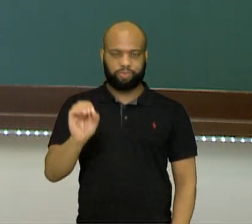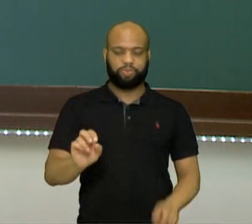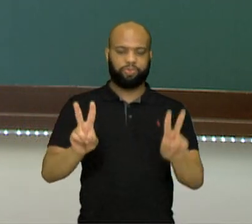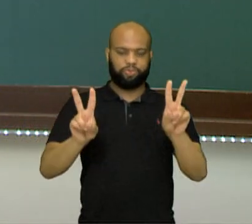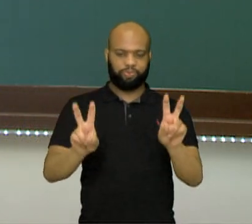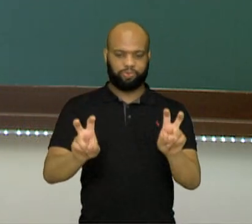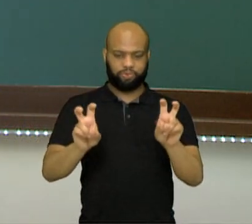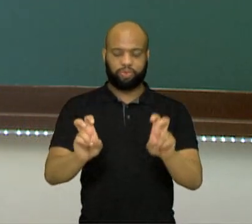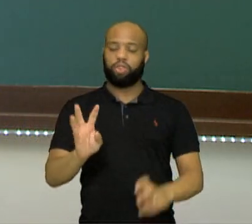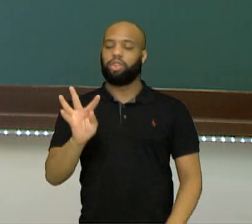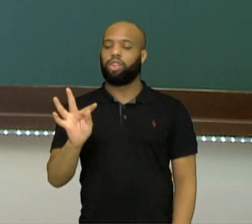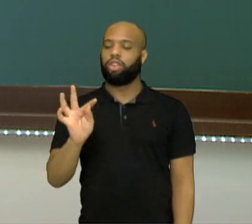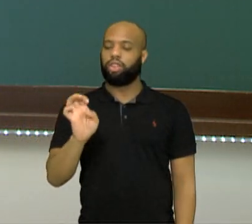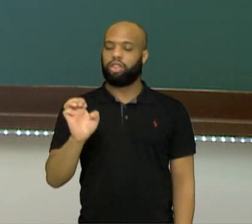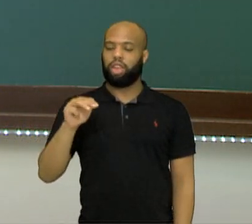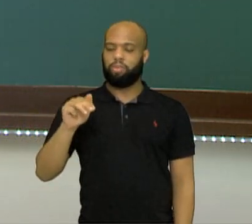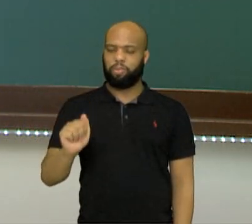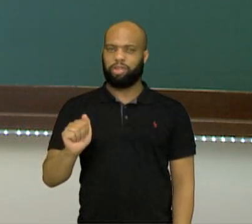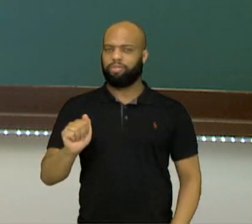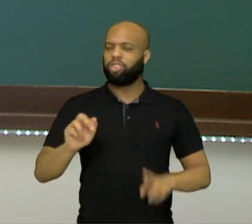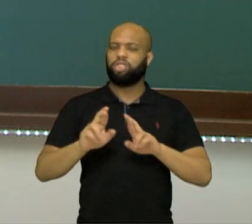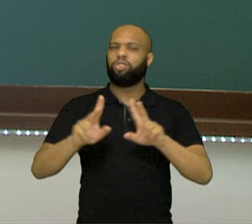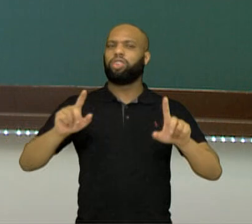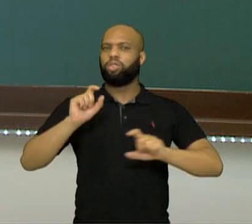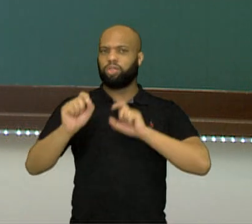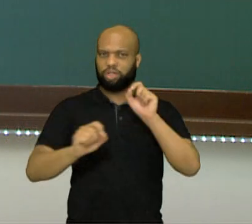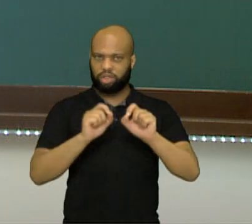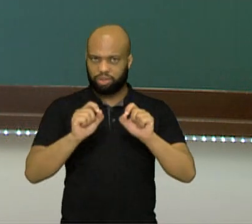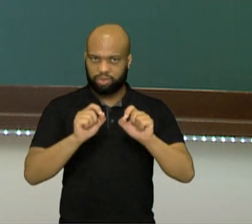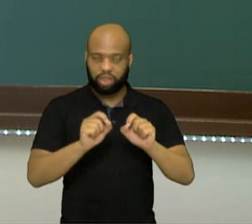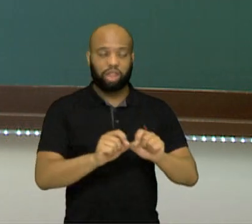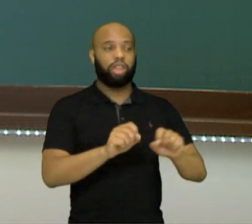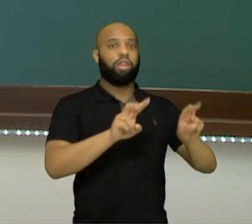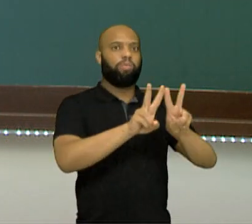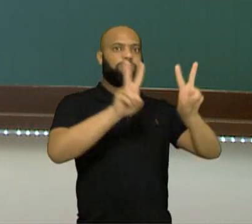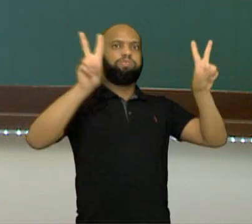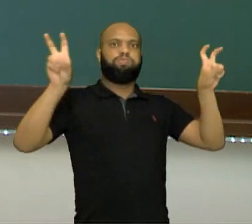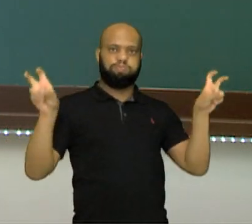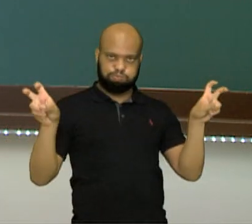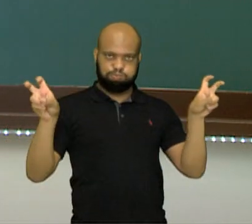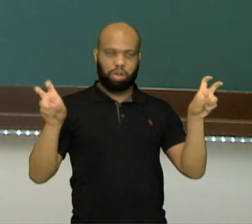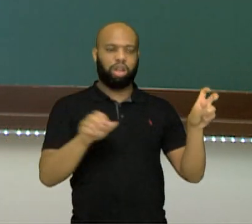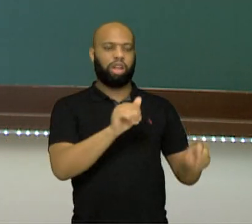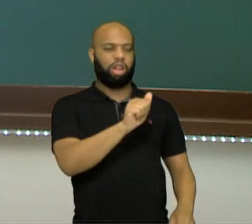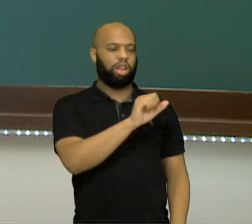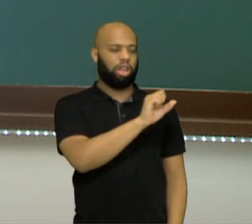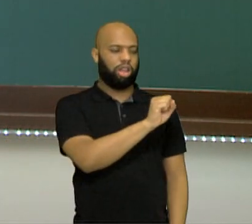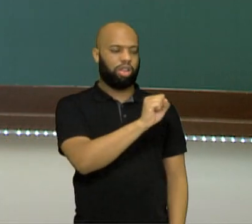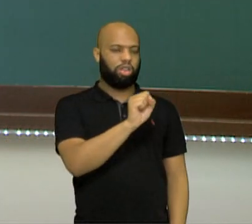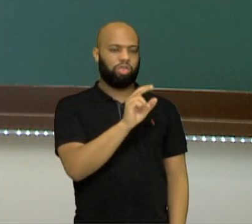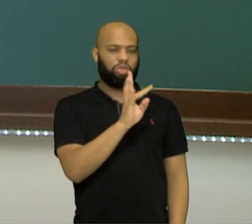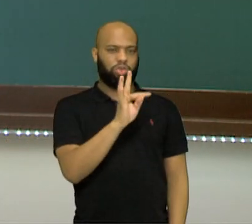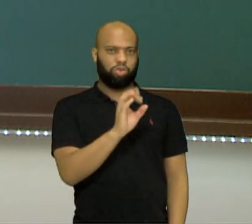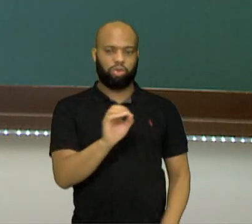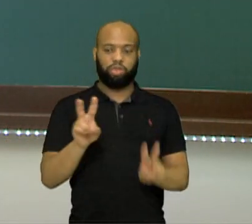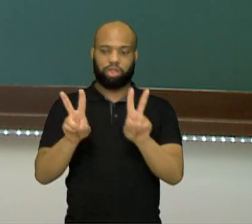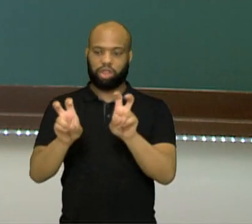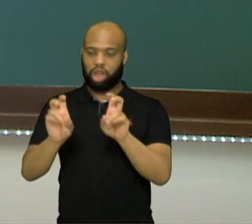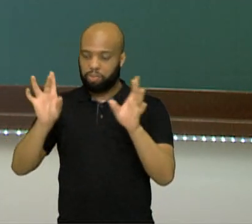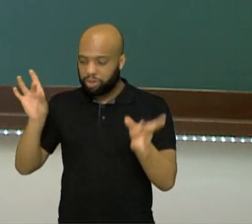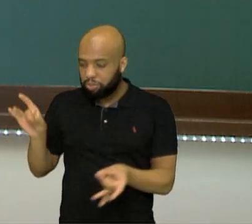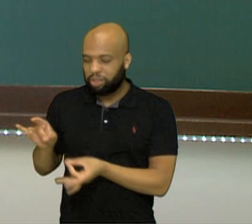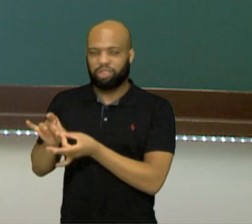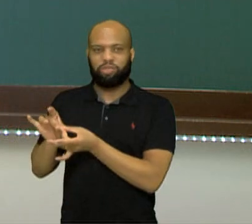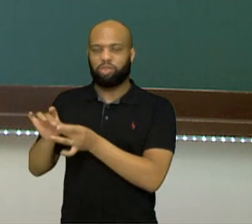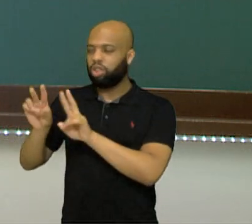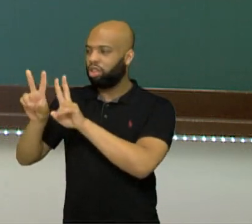Não é a mesma coisa. O assunto é o mais amplo, o tema é o restrito, é o